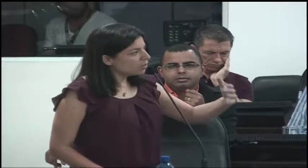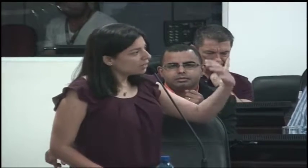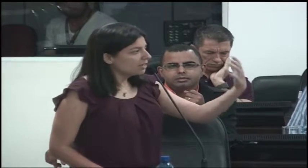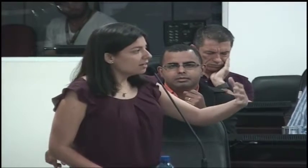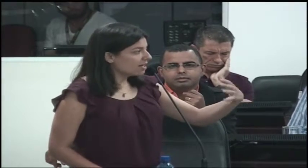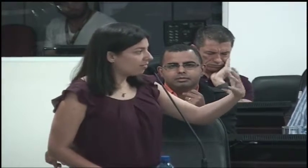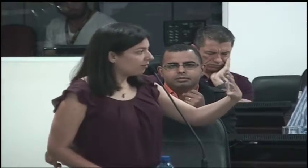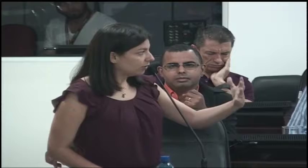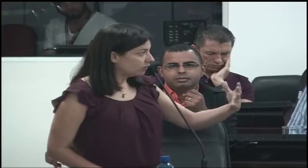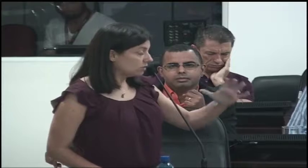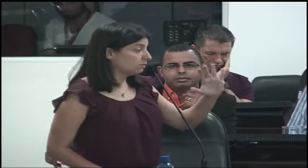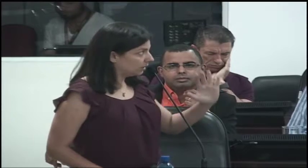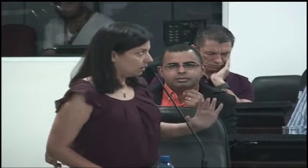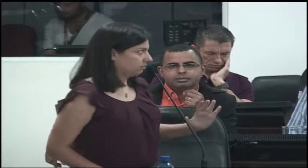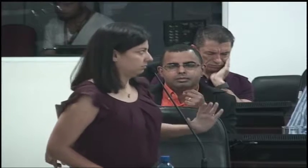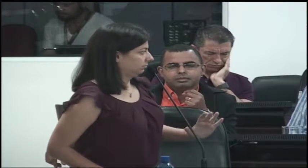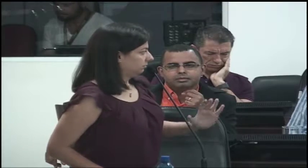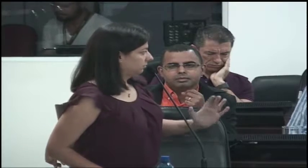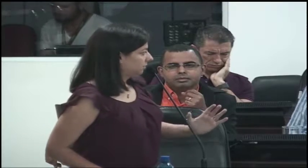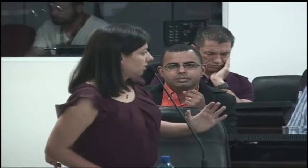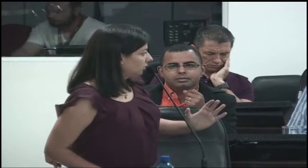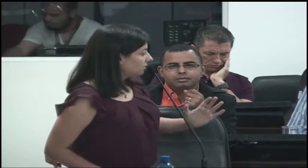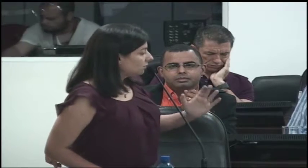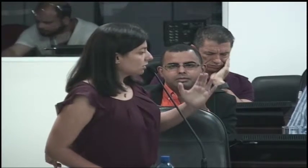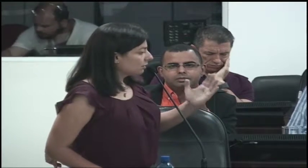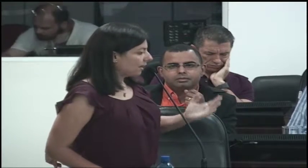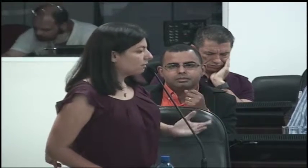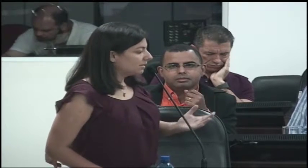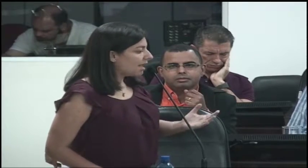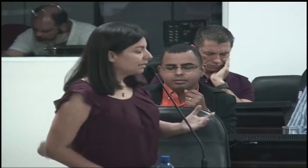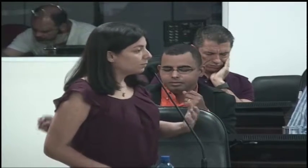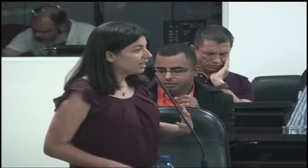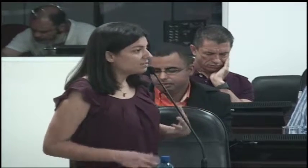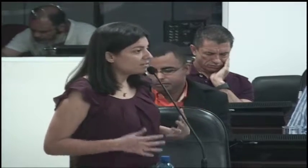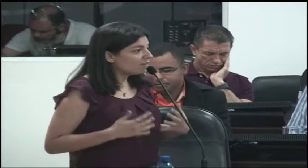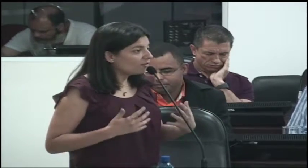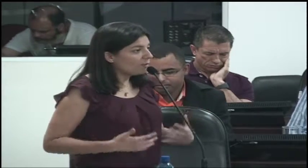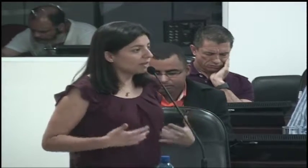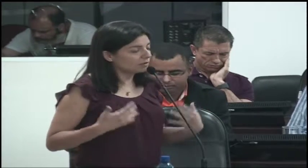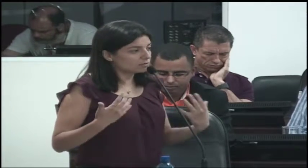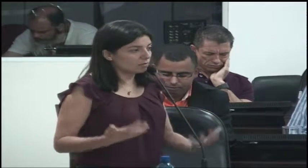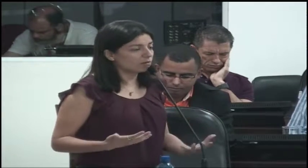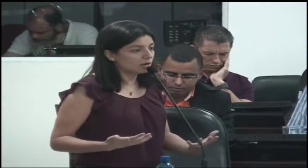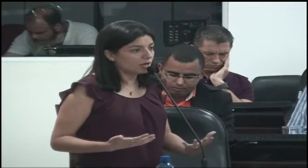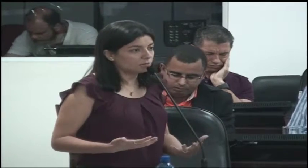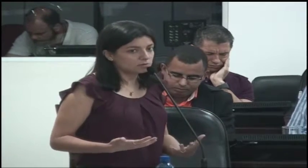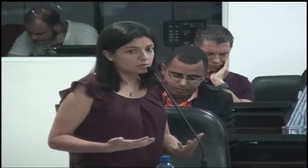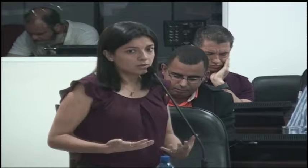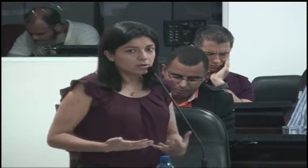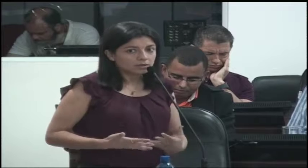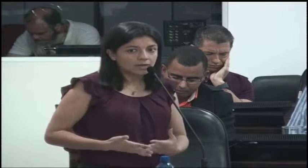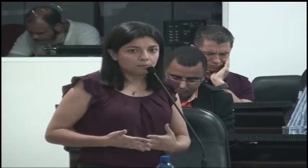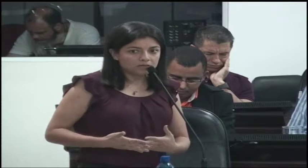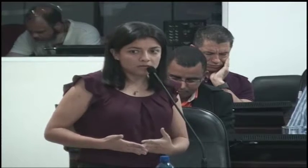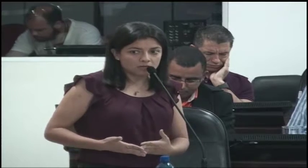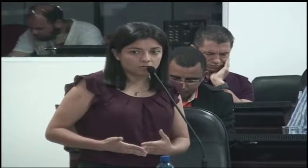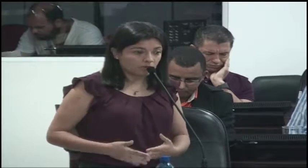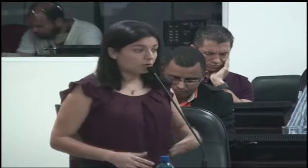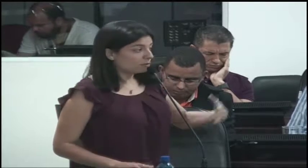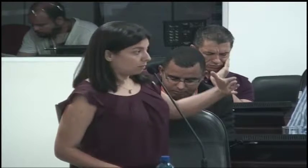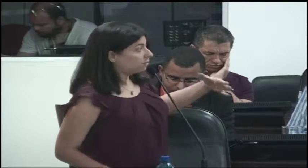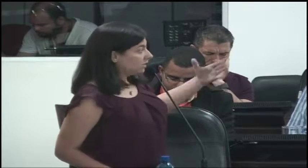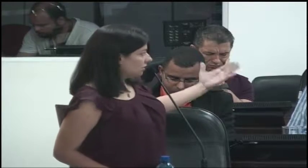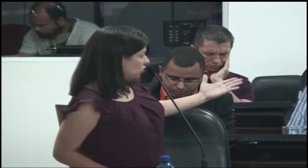essa minoria que é a favor disso, não. Nós temos que tomar cuidado, porque às vezes a forma que nós colocamos dá a